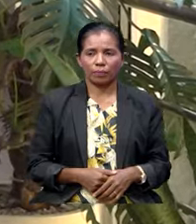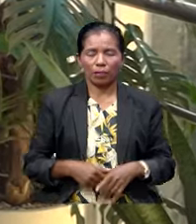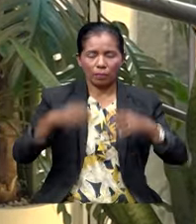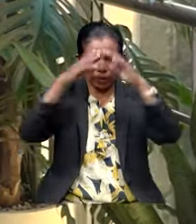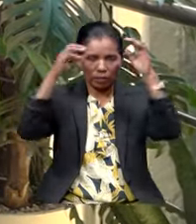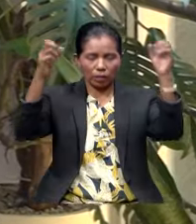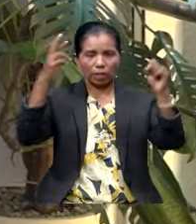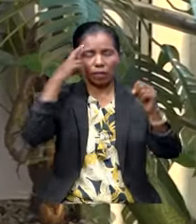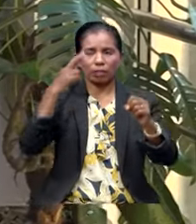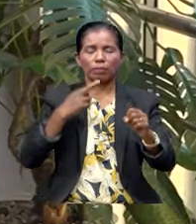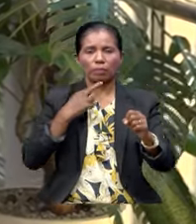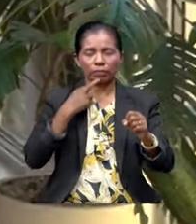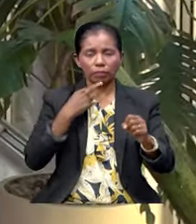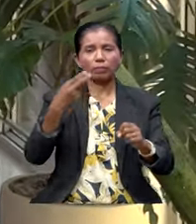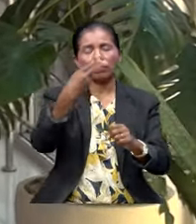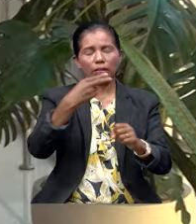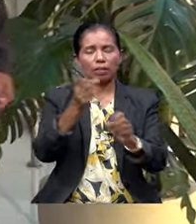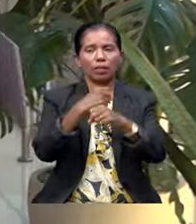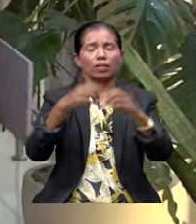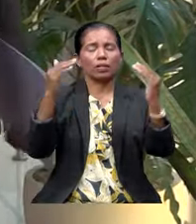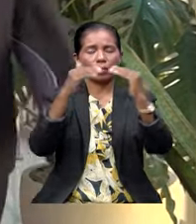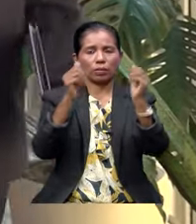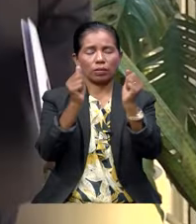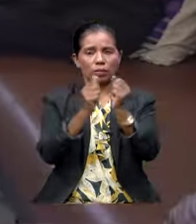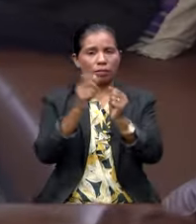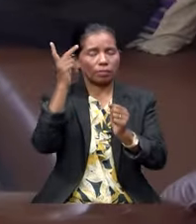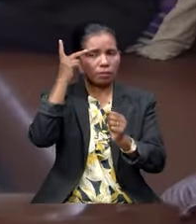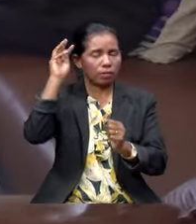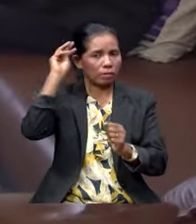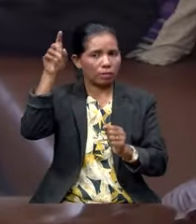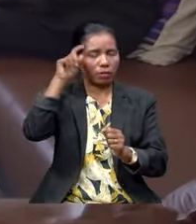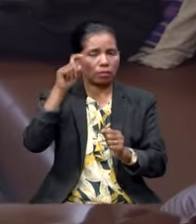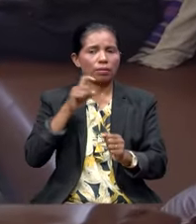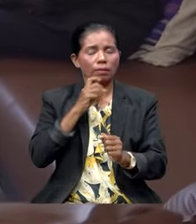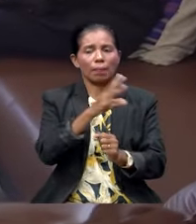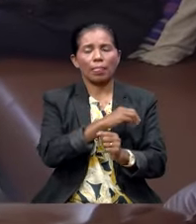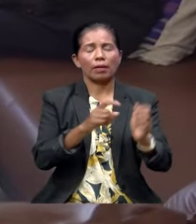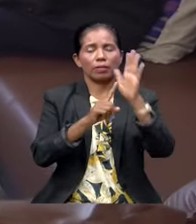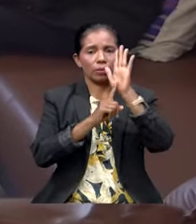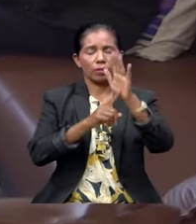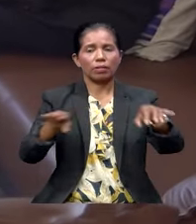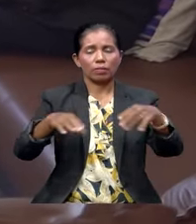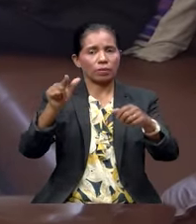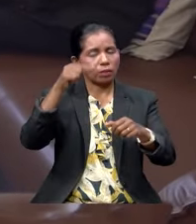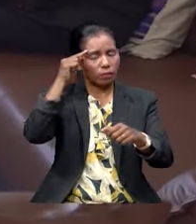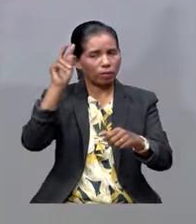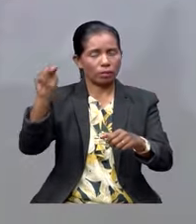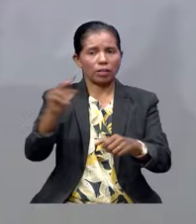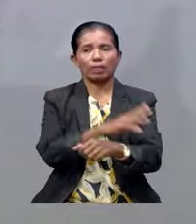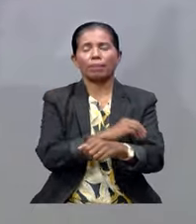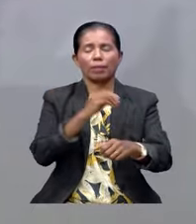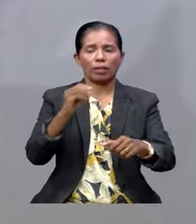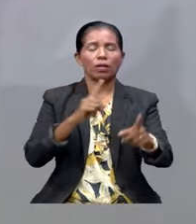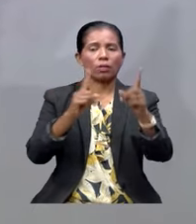Presidente da República José Ramos Horta Quintané, ao encontro semanal com o Primeiro-Ministro Cairala Sanana Guzmão, onde relata serviço do Governo Nian durante o no